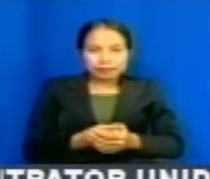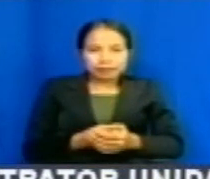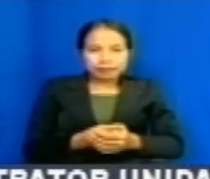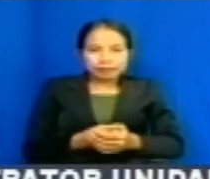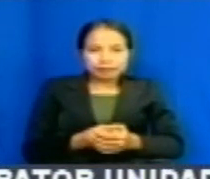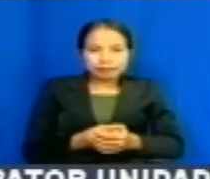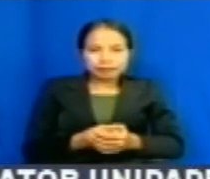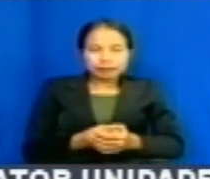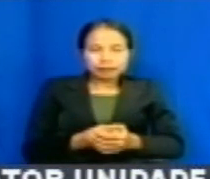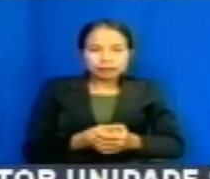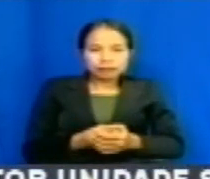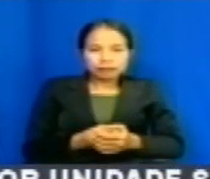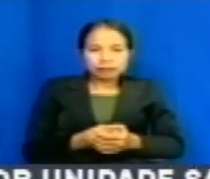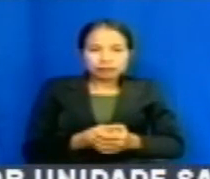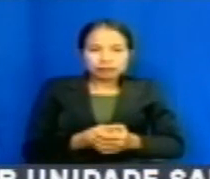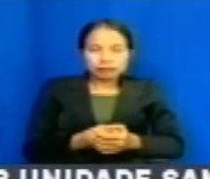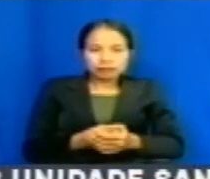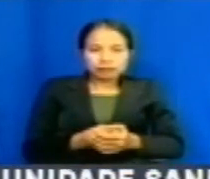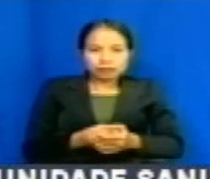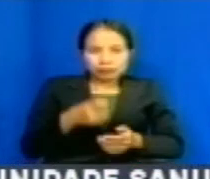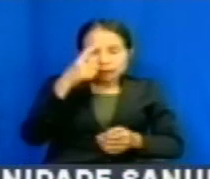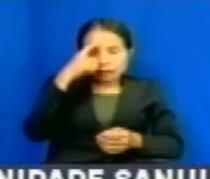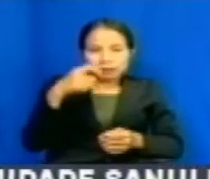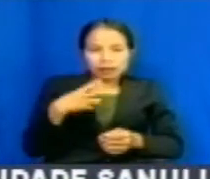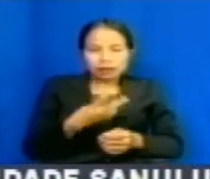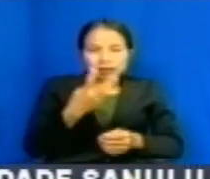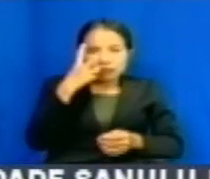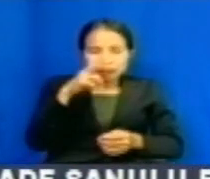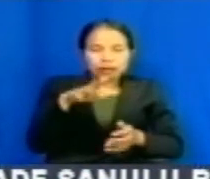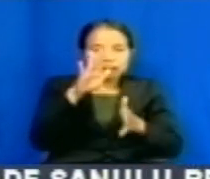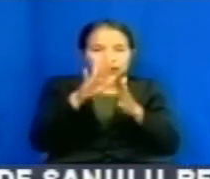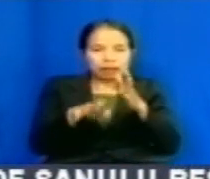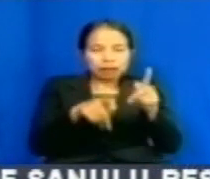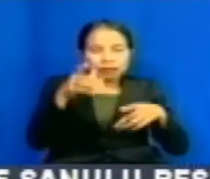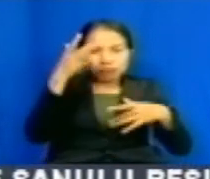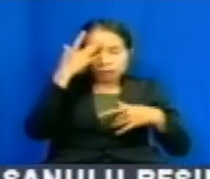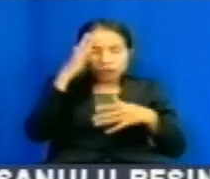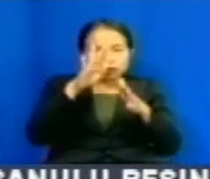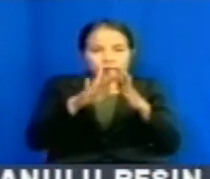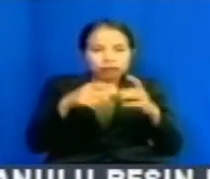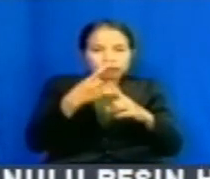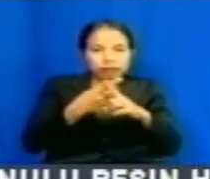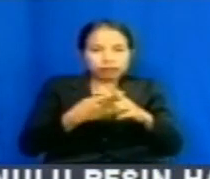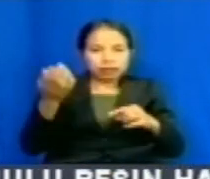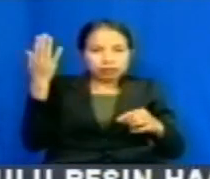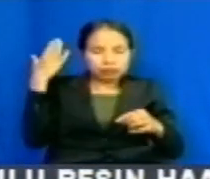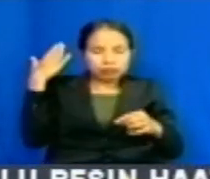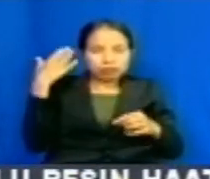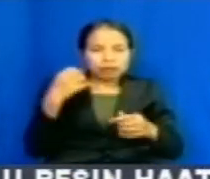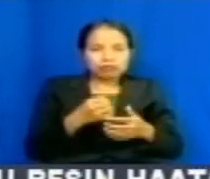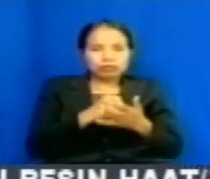sa tanki de enta hoi dane manka ita reba redusan pacienti netung iha fulang